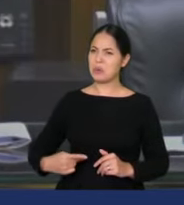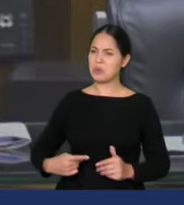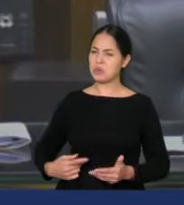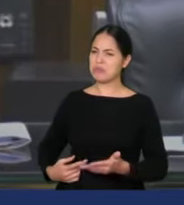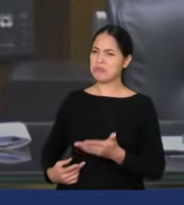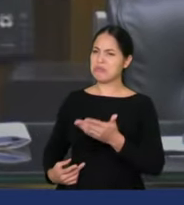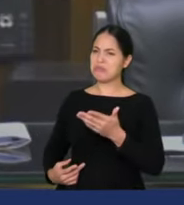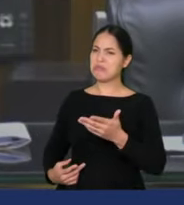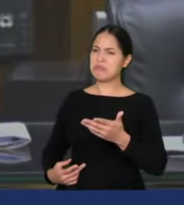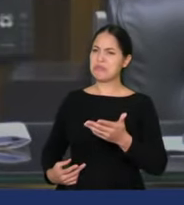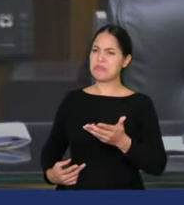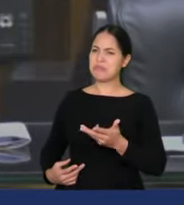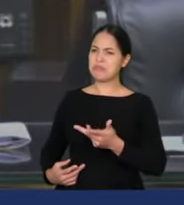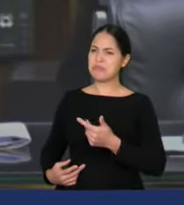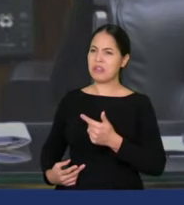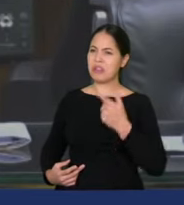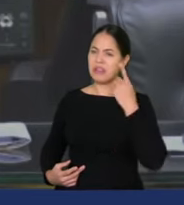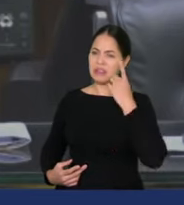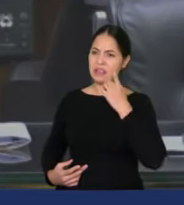Forense. E vamos ouvir agora,